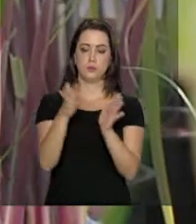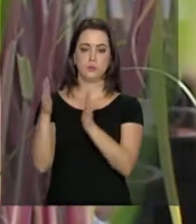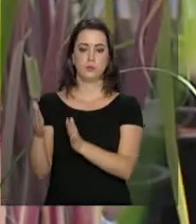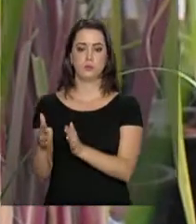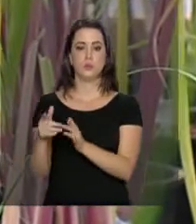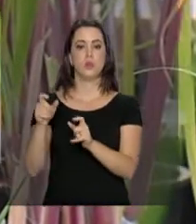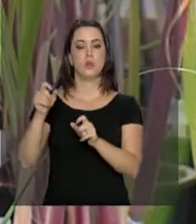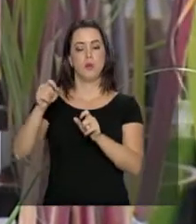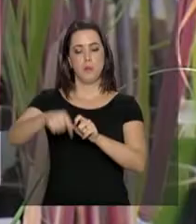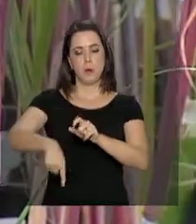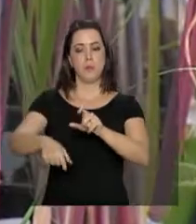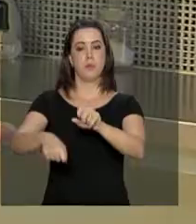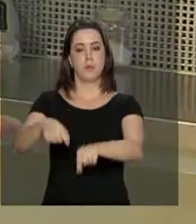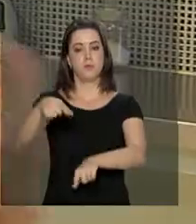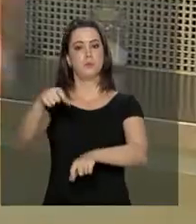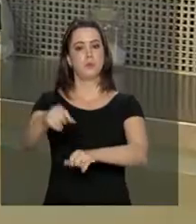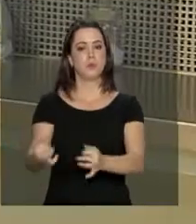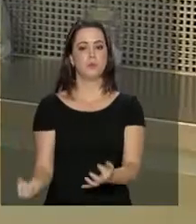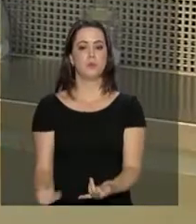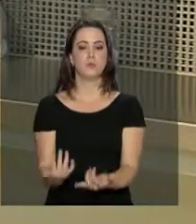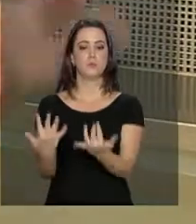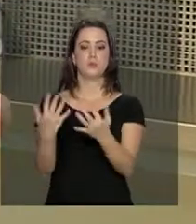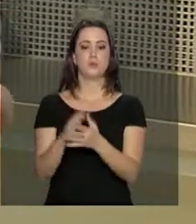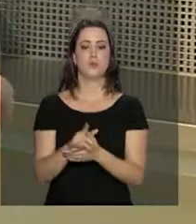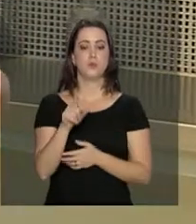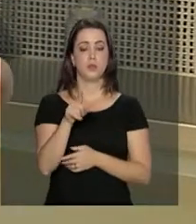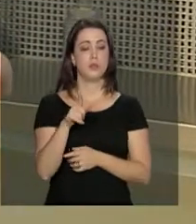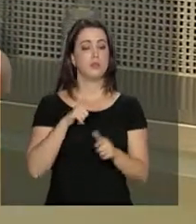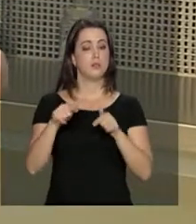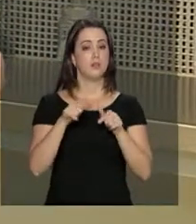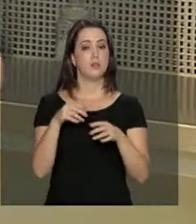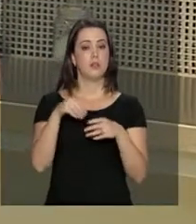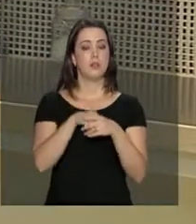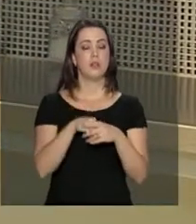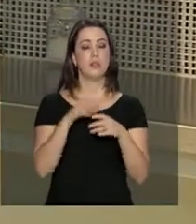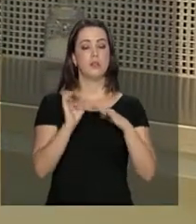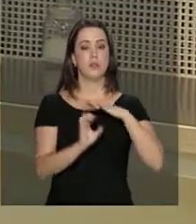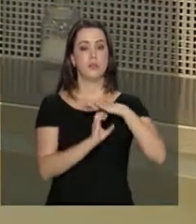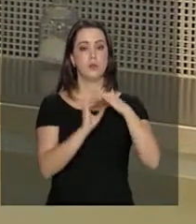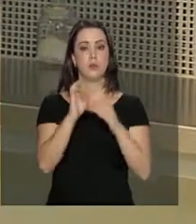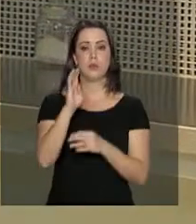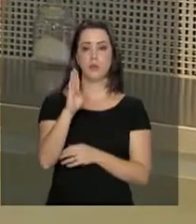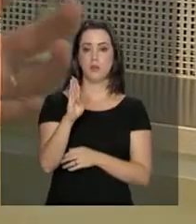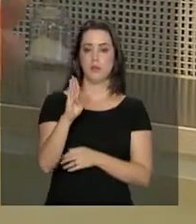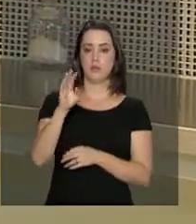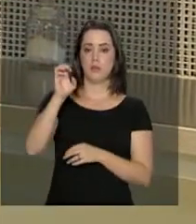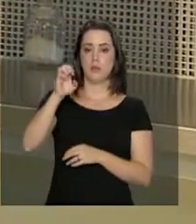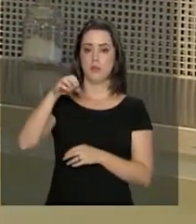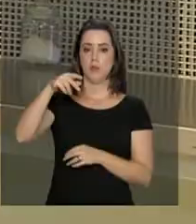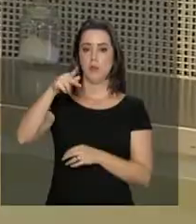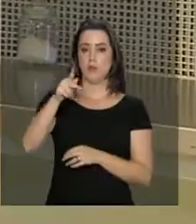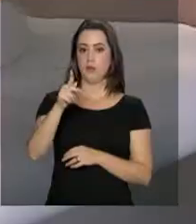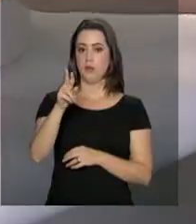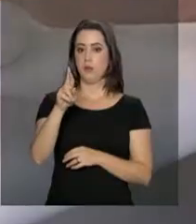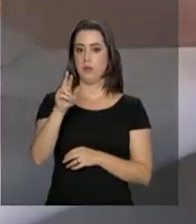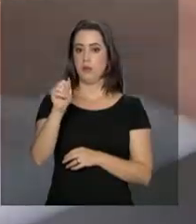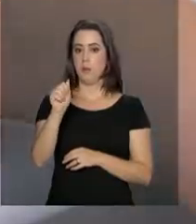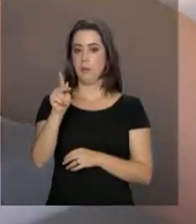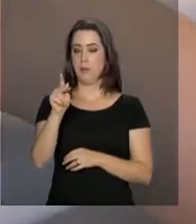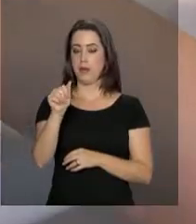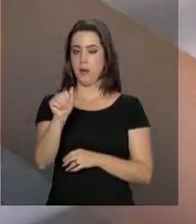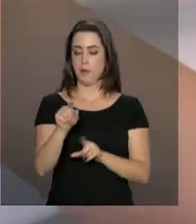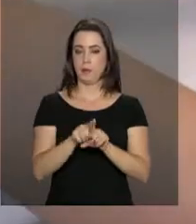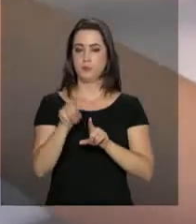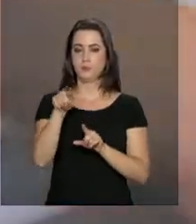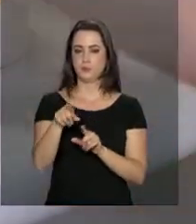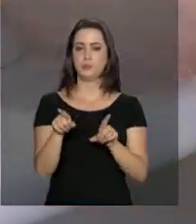para o campo, para testes a campo. Hugo trabalha na Embrapa, mas o projeto que ele coordena é de uma startup, que por meio